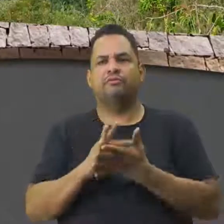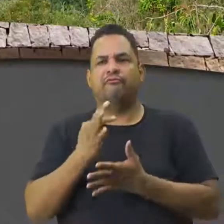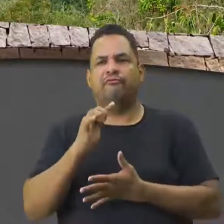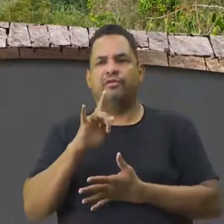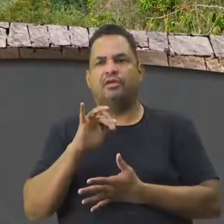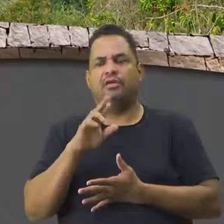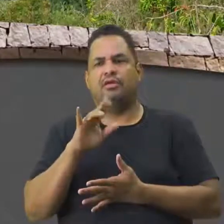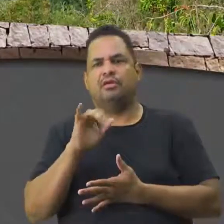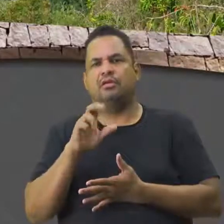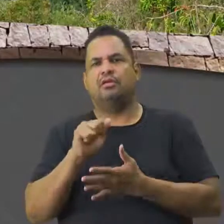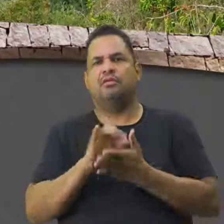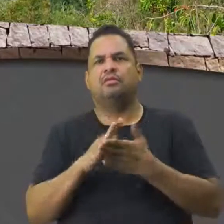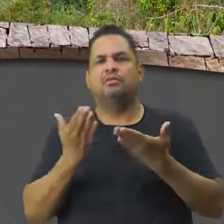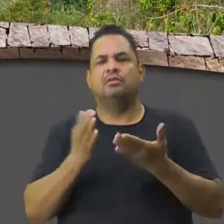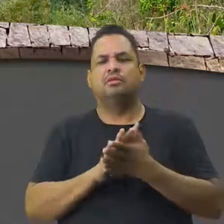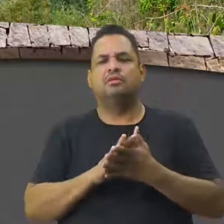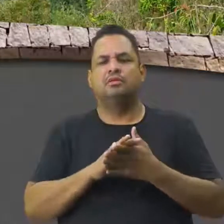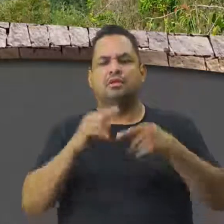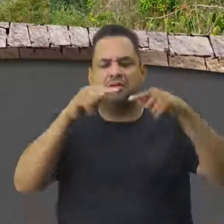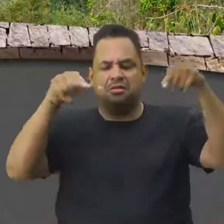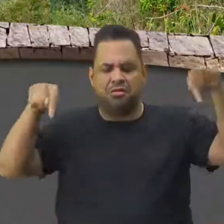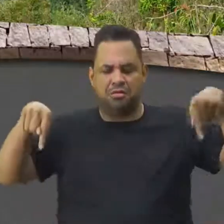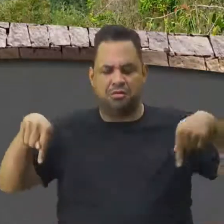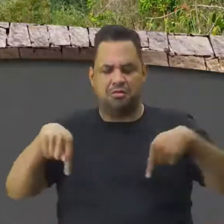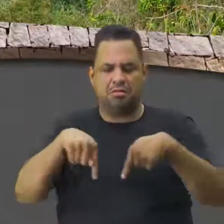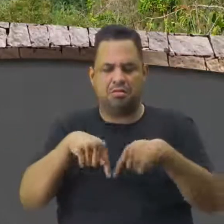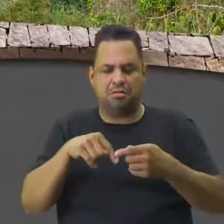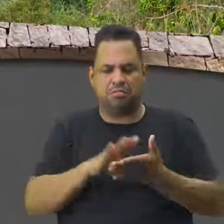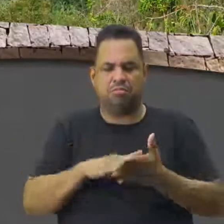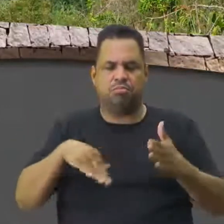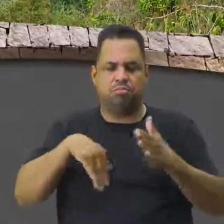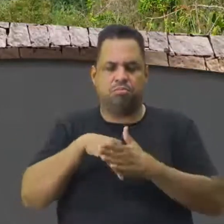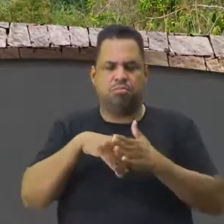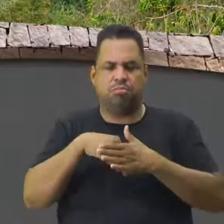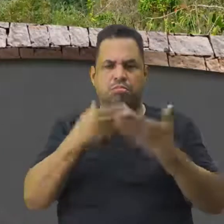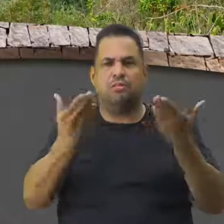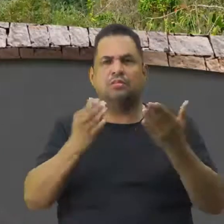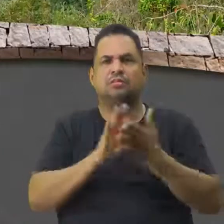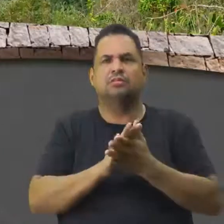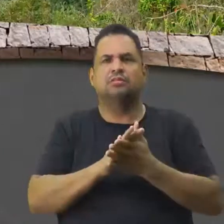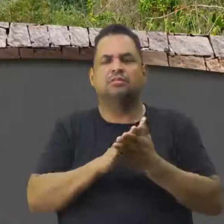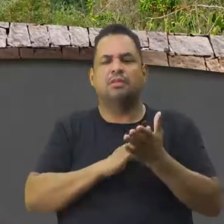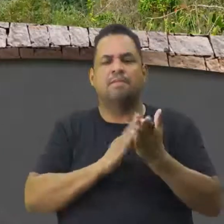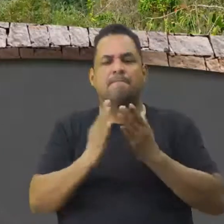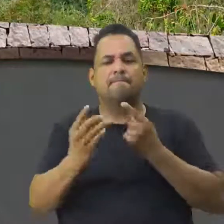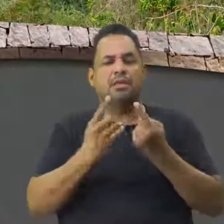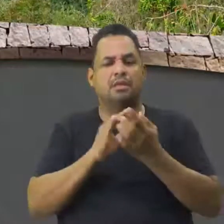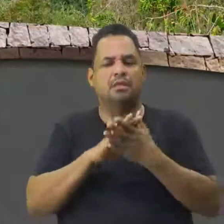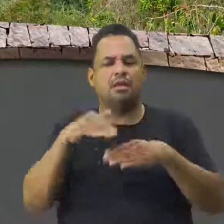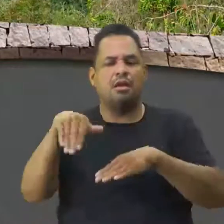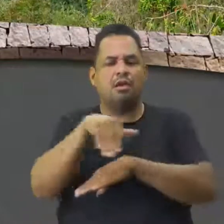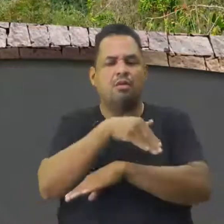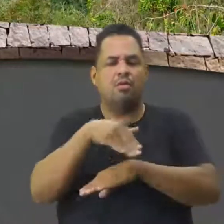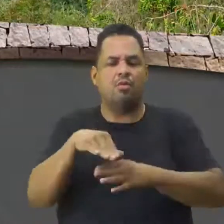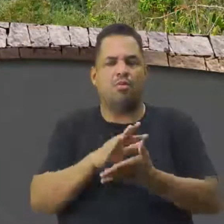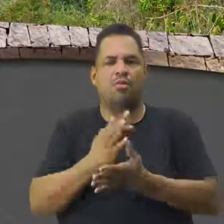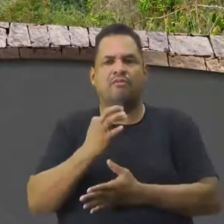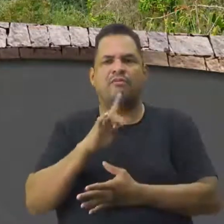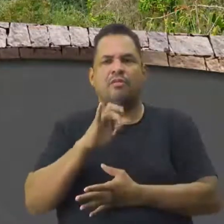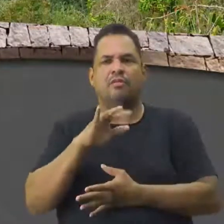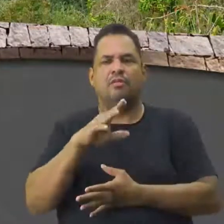futebol chamado Aloysio Ferreira, que passa ao lado da Avenida Farquhar, que foi o grande responsável